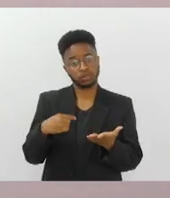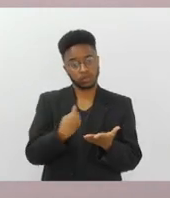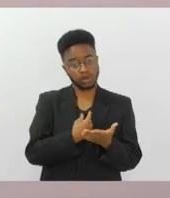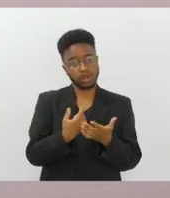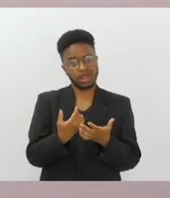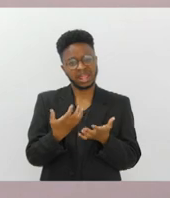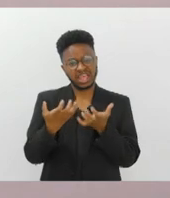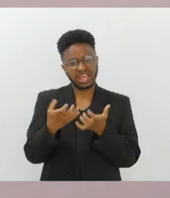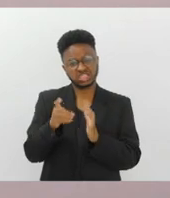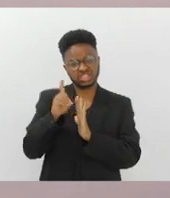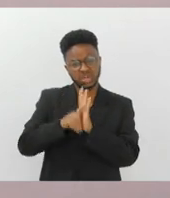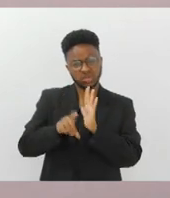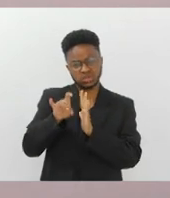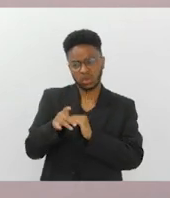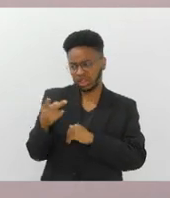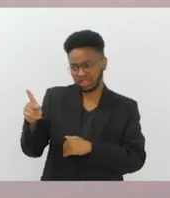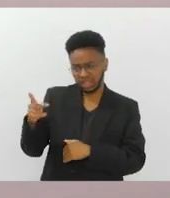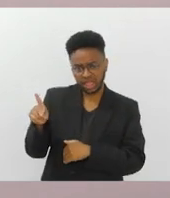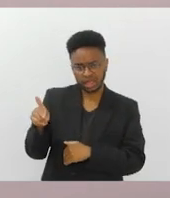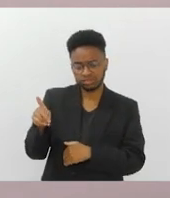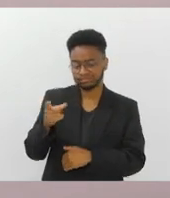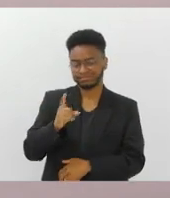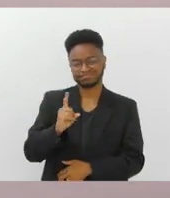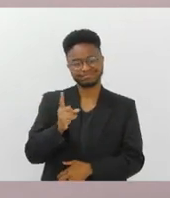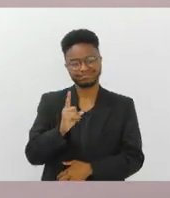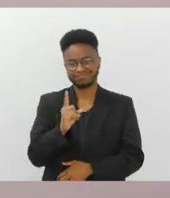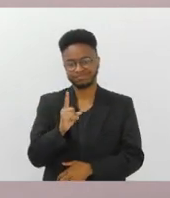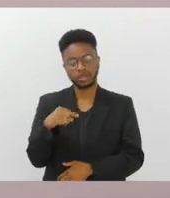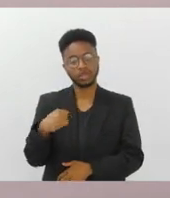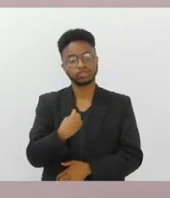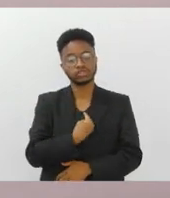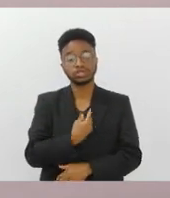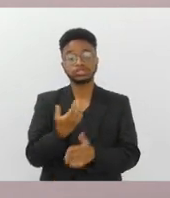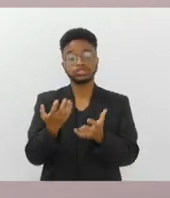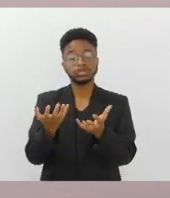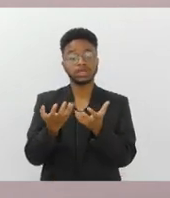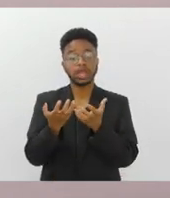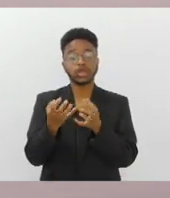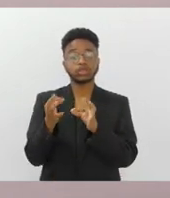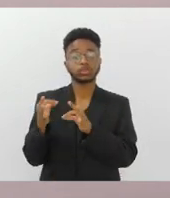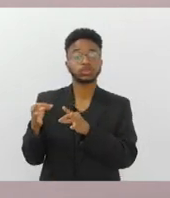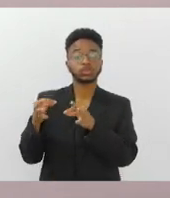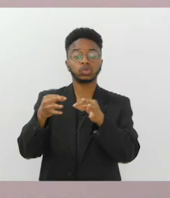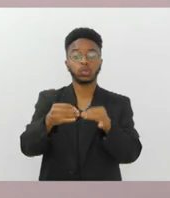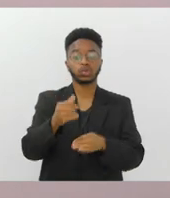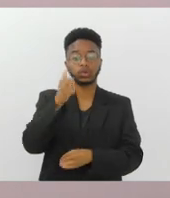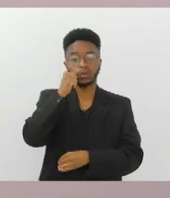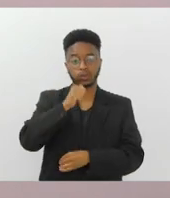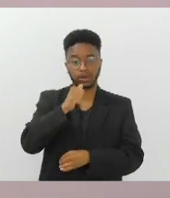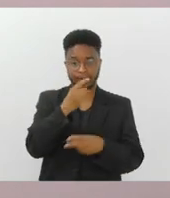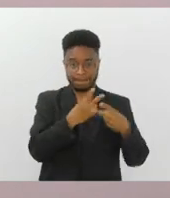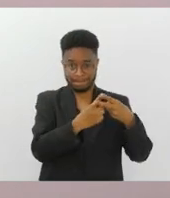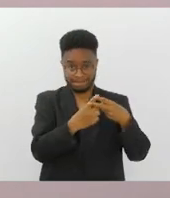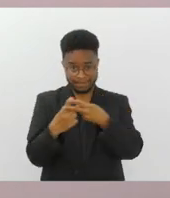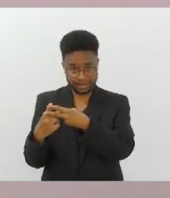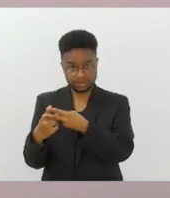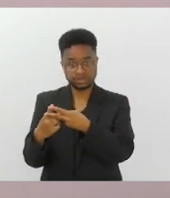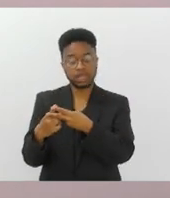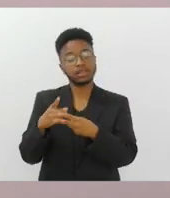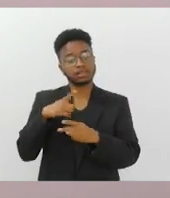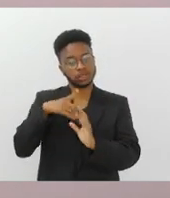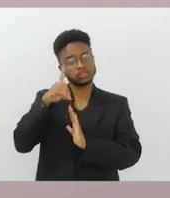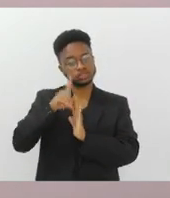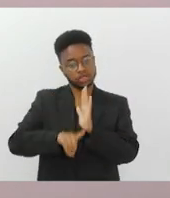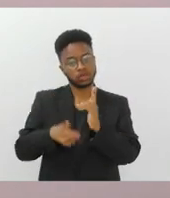só da ex-primeira-dama do Estado do Rio de Janeiro. A gente quer que todas as mulheres no sistema prisional tenham